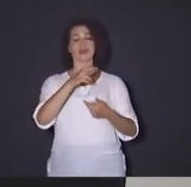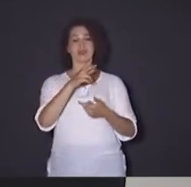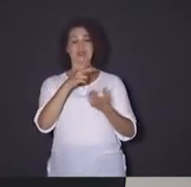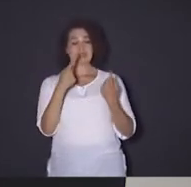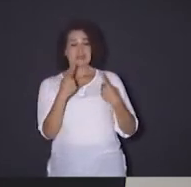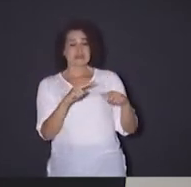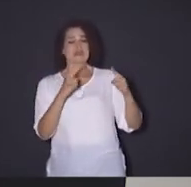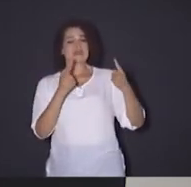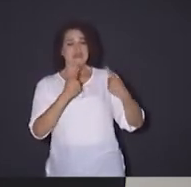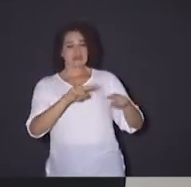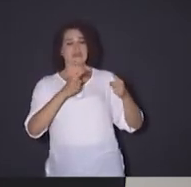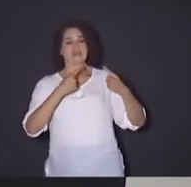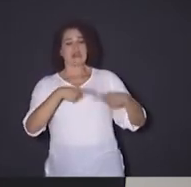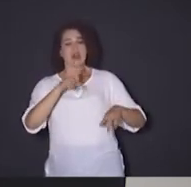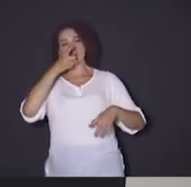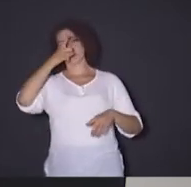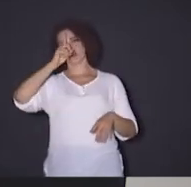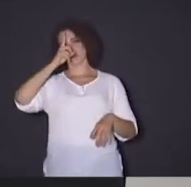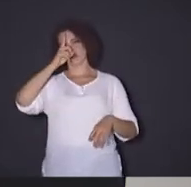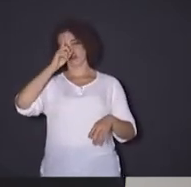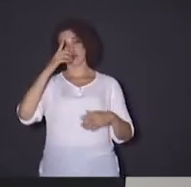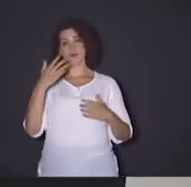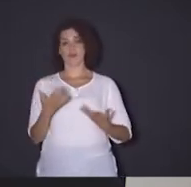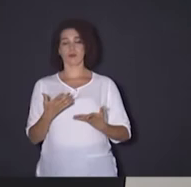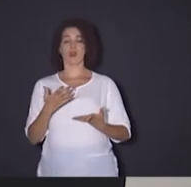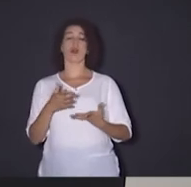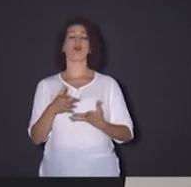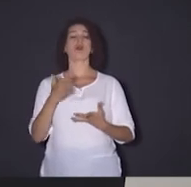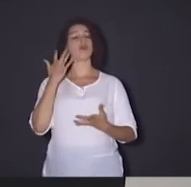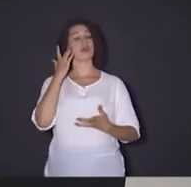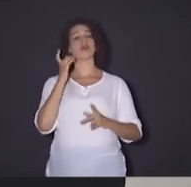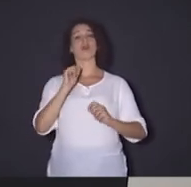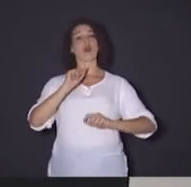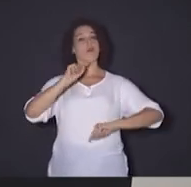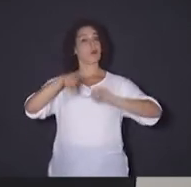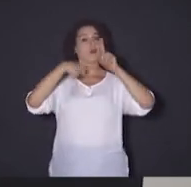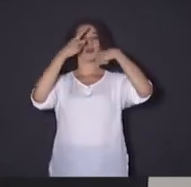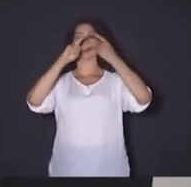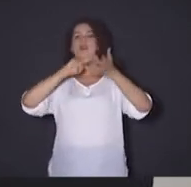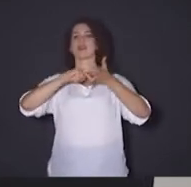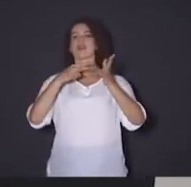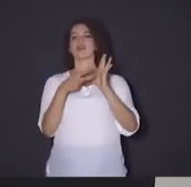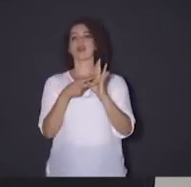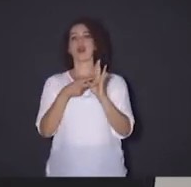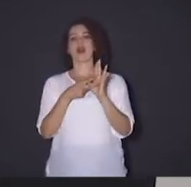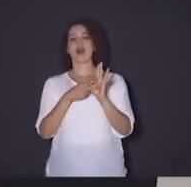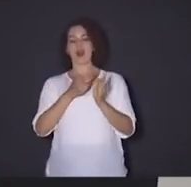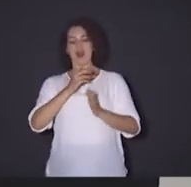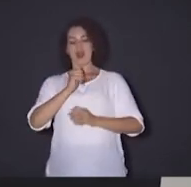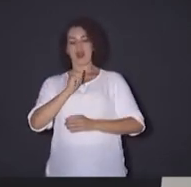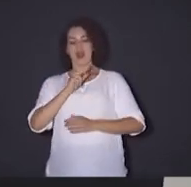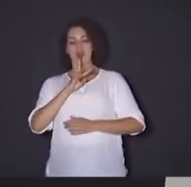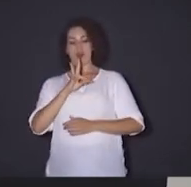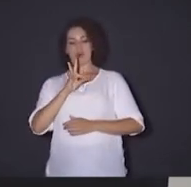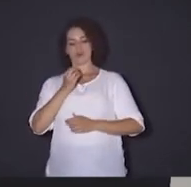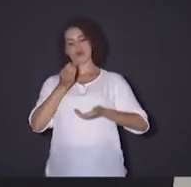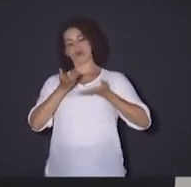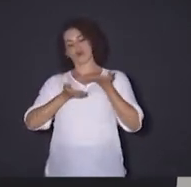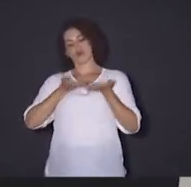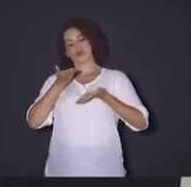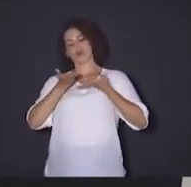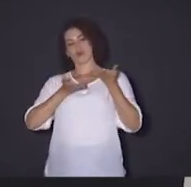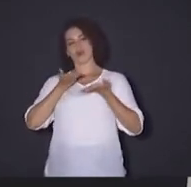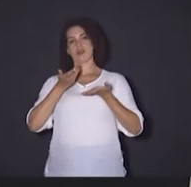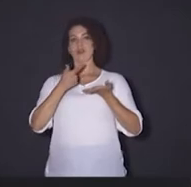cada passo então a gente tenha achado que revolucionário brigar pelo auto cuidado e por isso é eu tenho uma responsabilidade